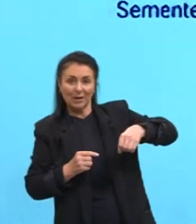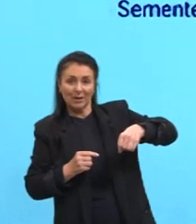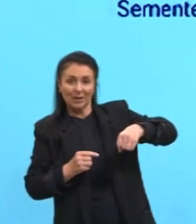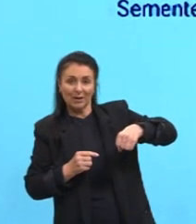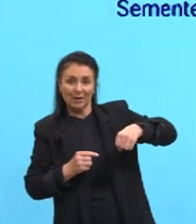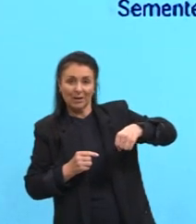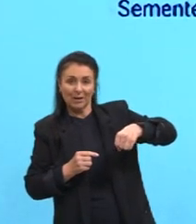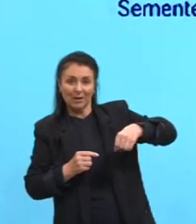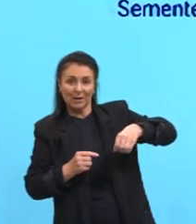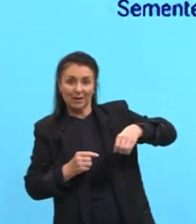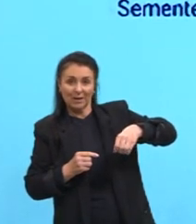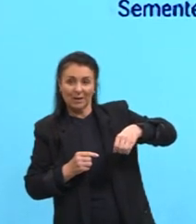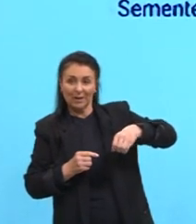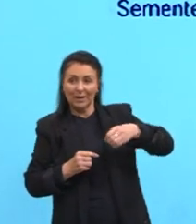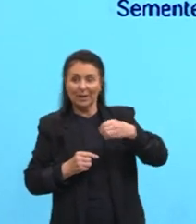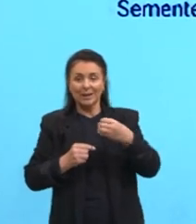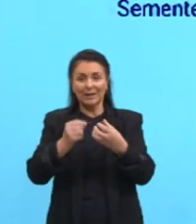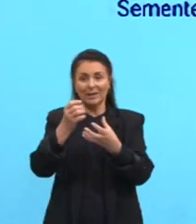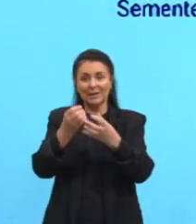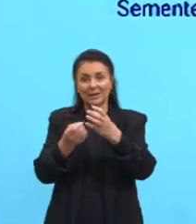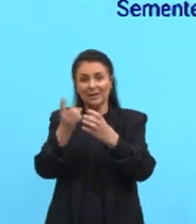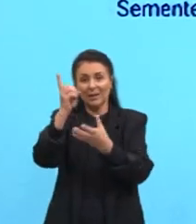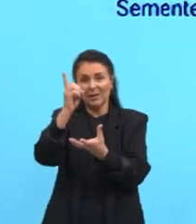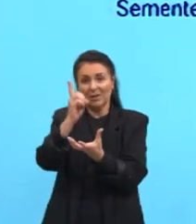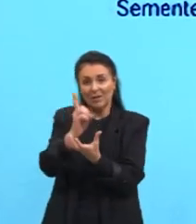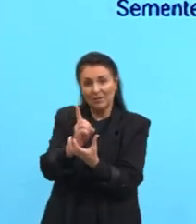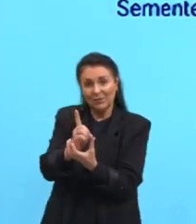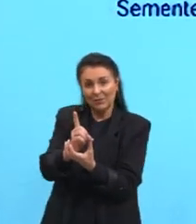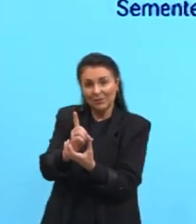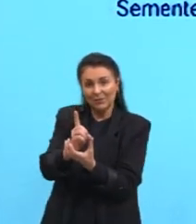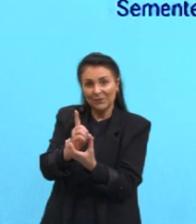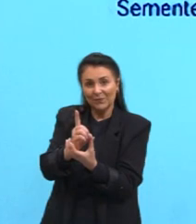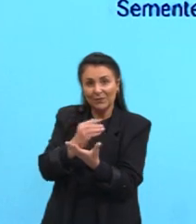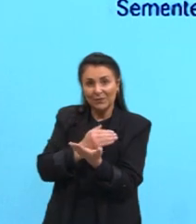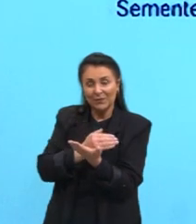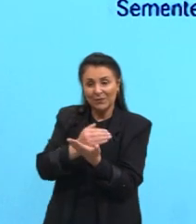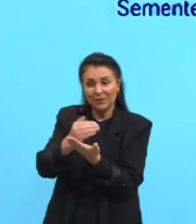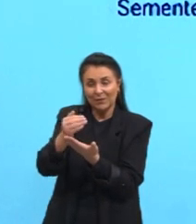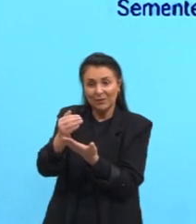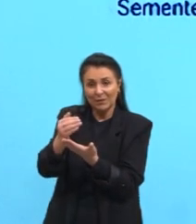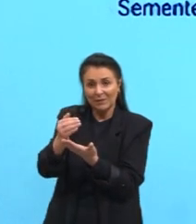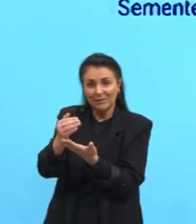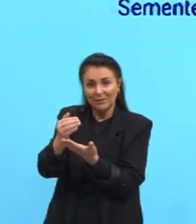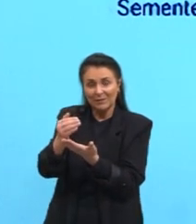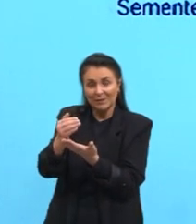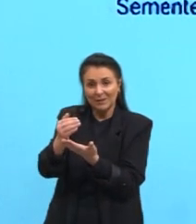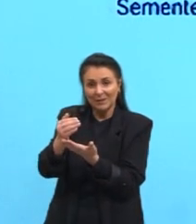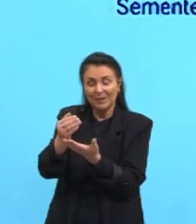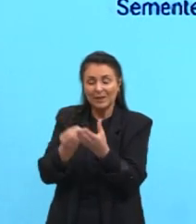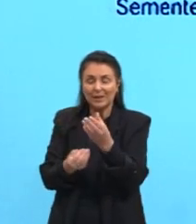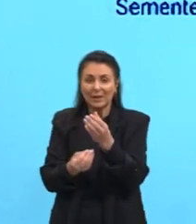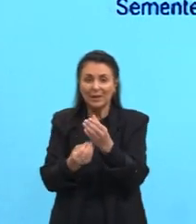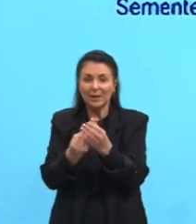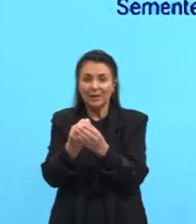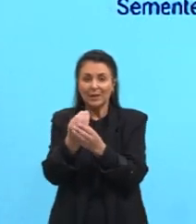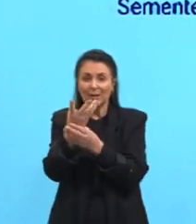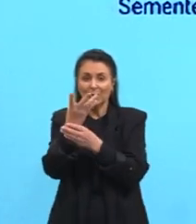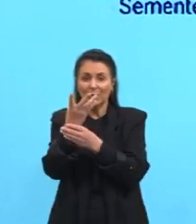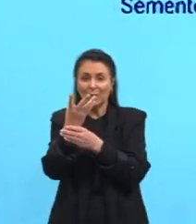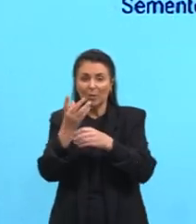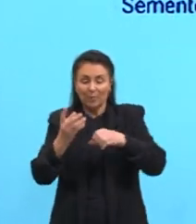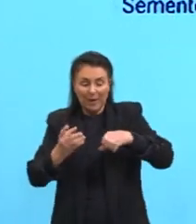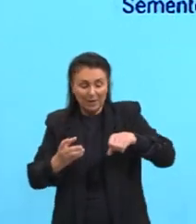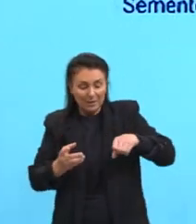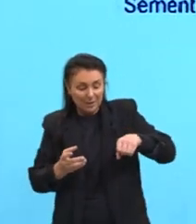vai surgir é um fruto tá então só surge o embrião